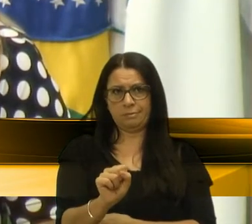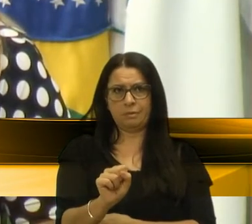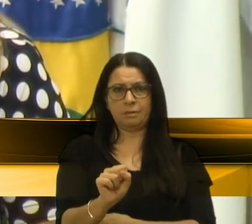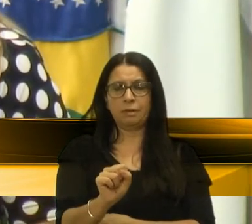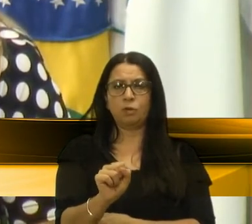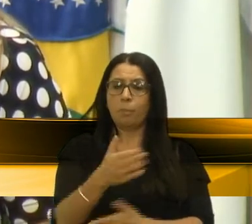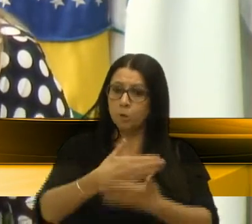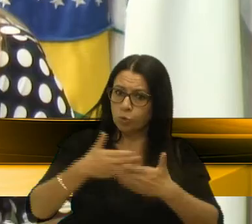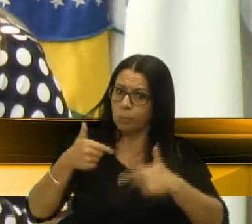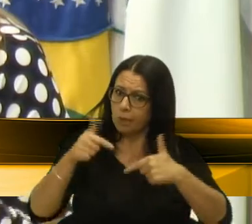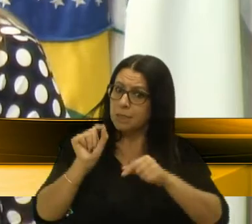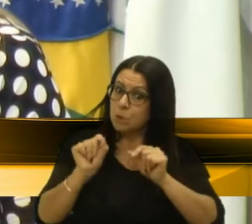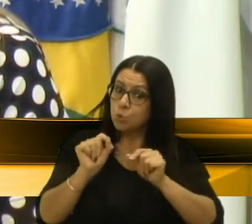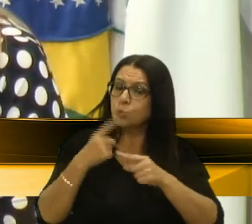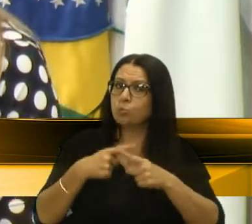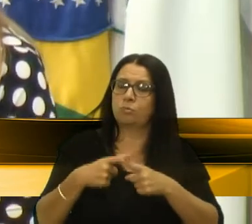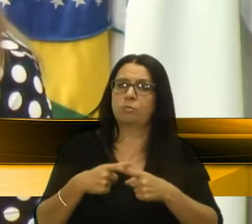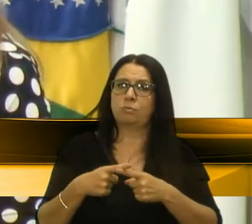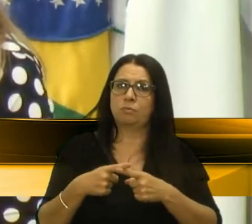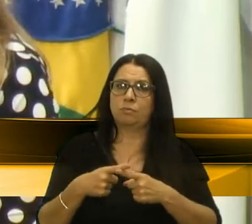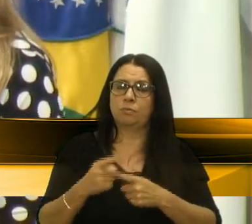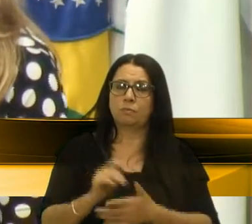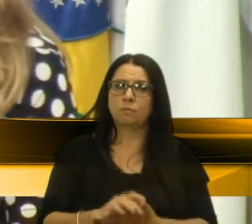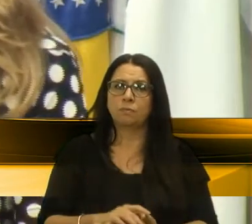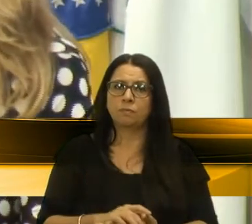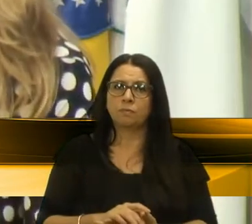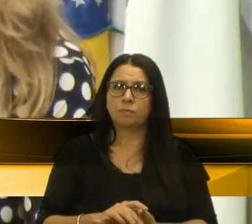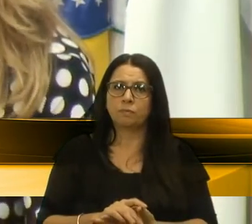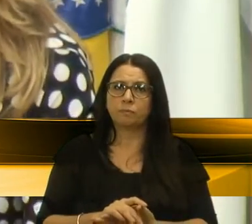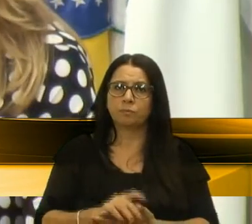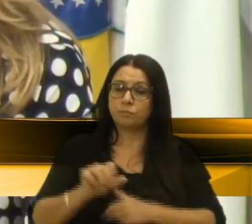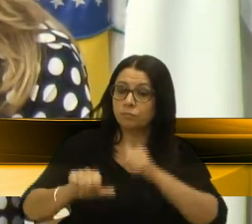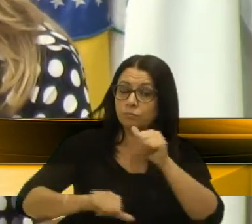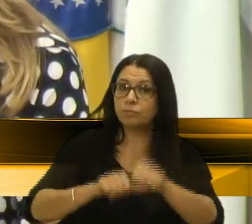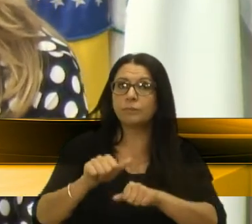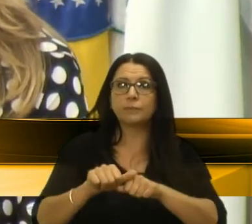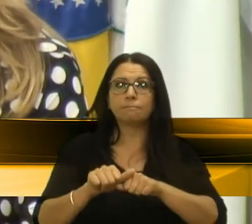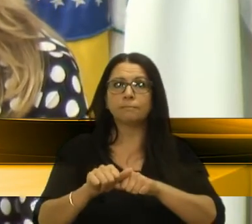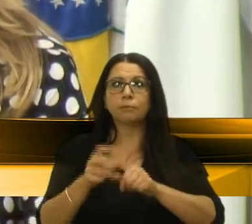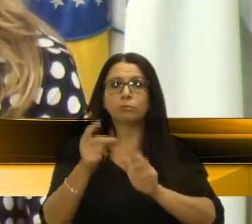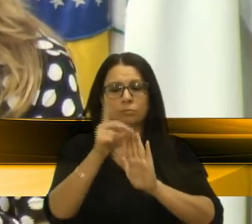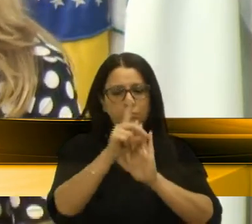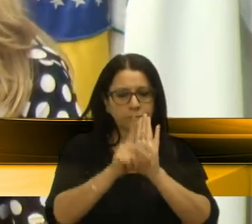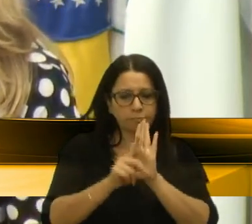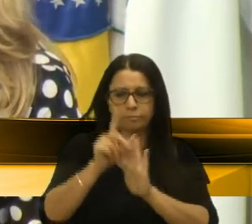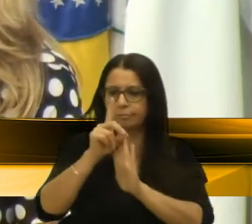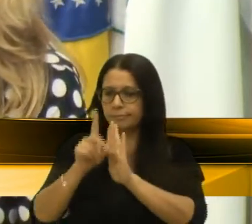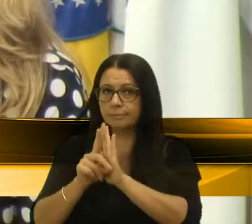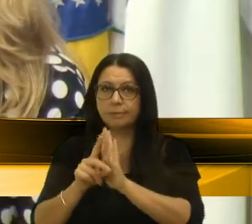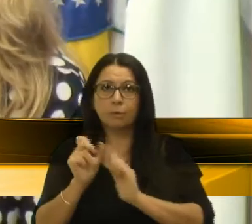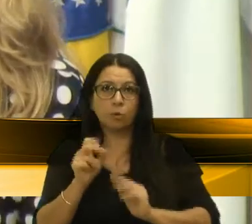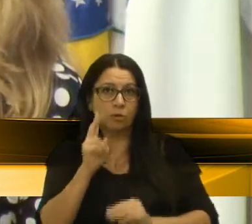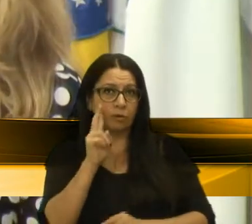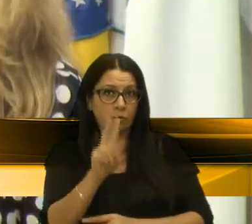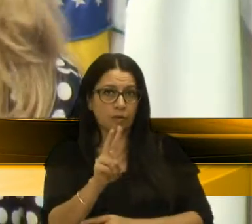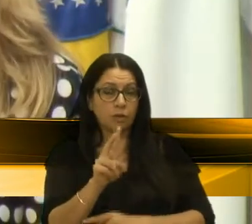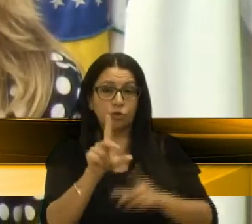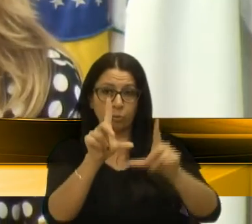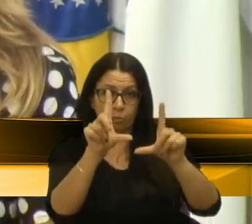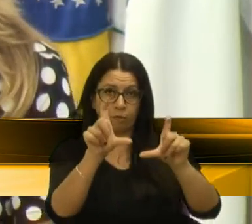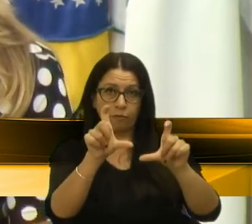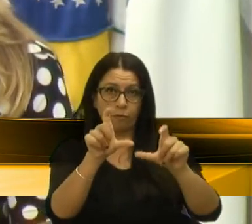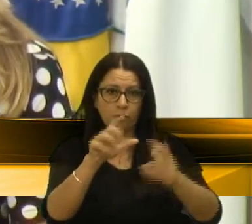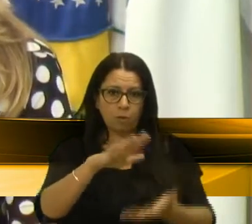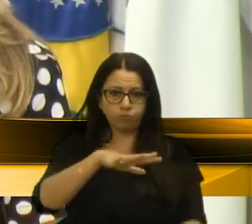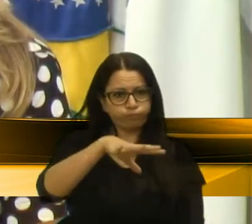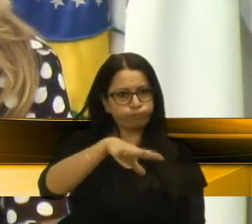atuou, né, nessa revogação de centenas de decretos. Quem pôde ver, até tinha uma foto com